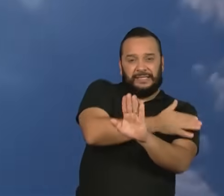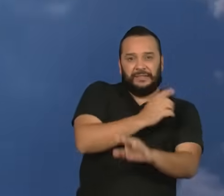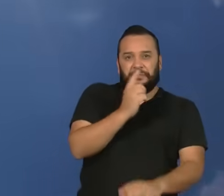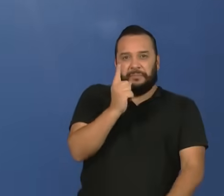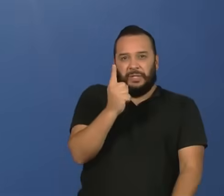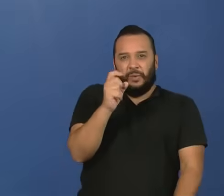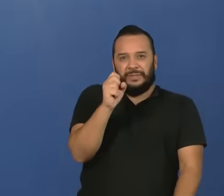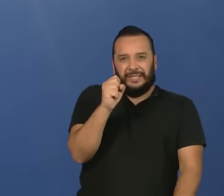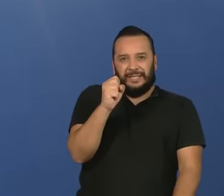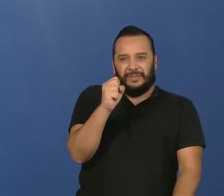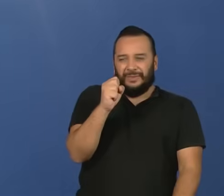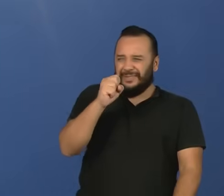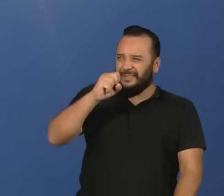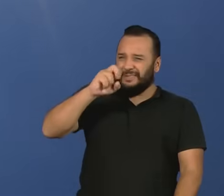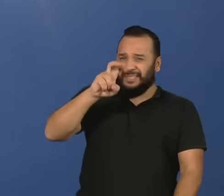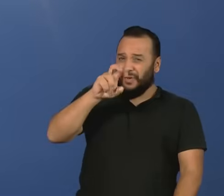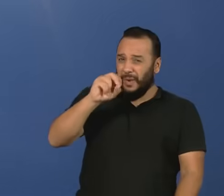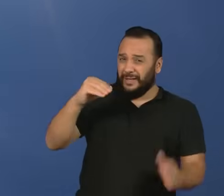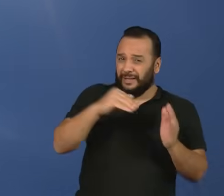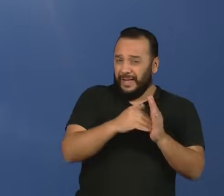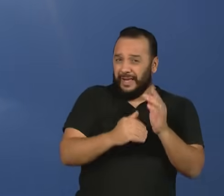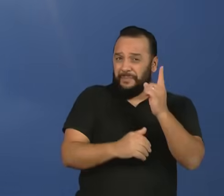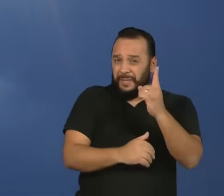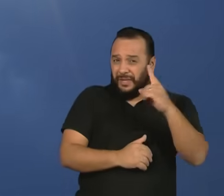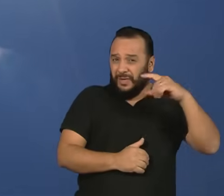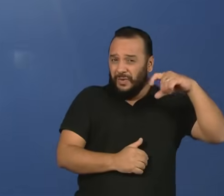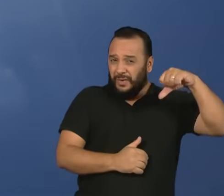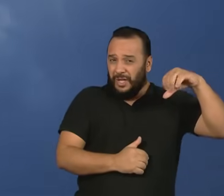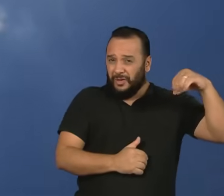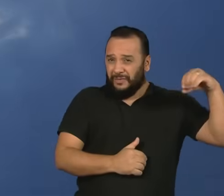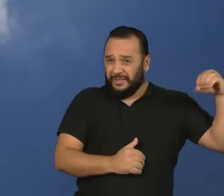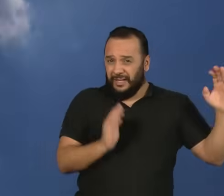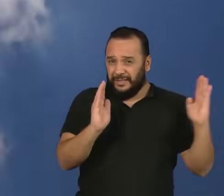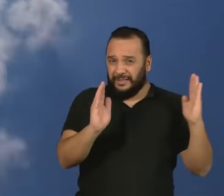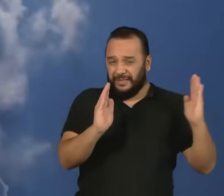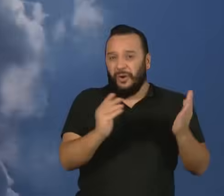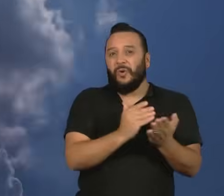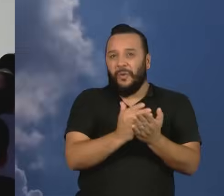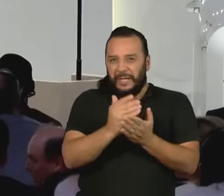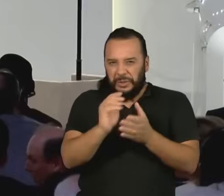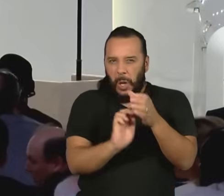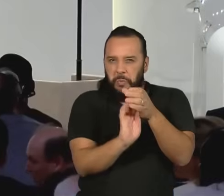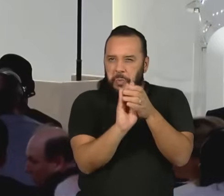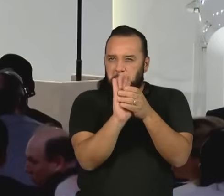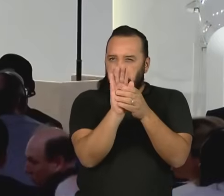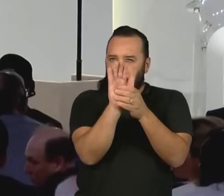1850 e 1900, quando começou a queima de combustíveis fósseis.